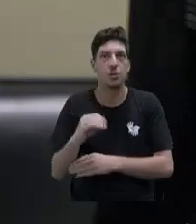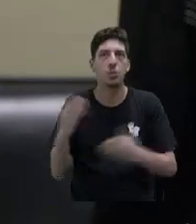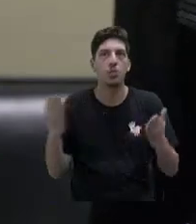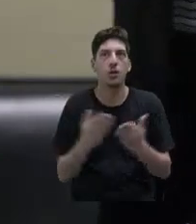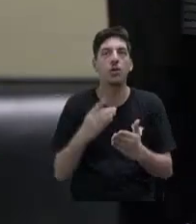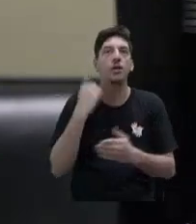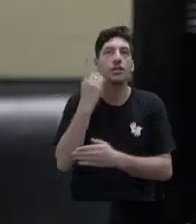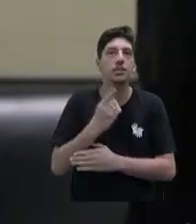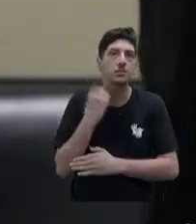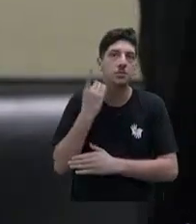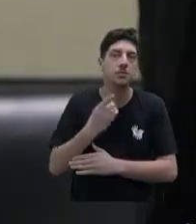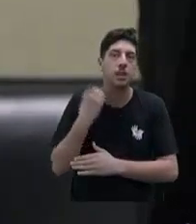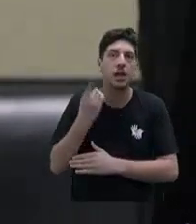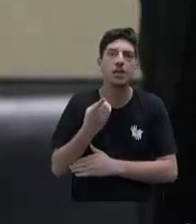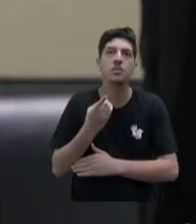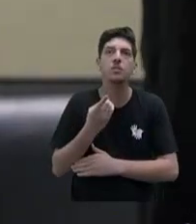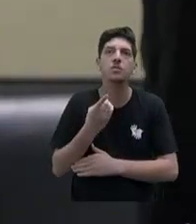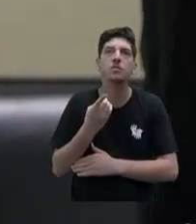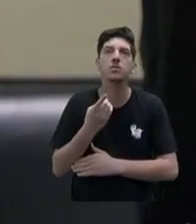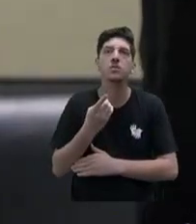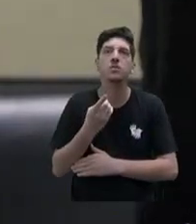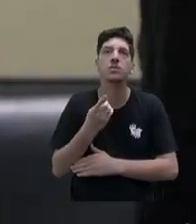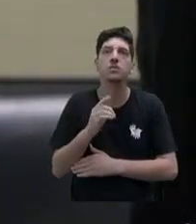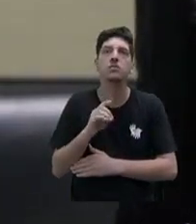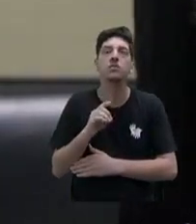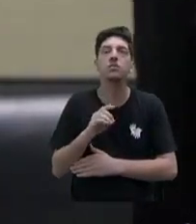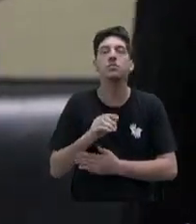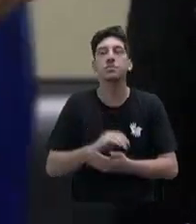para o deputado Célia Viola.